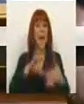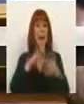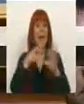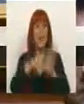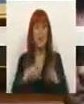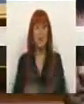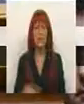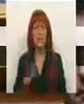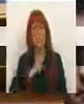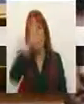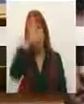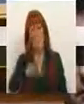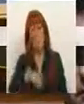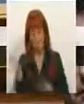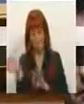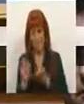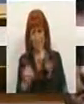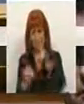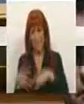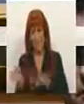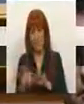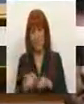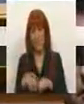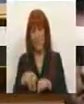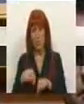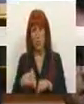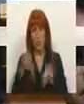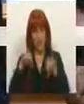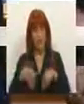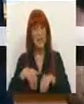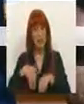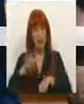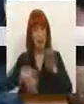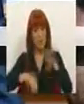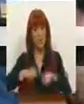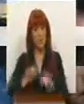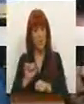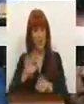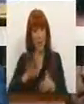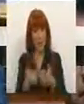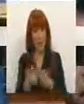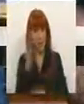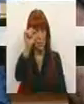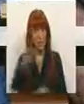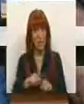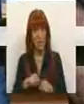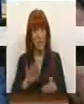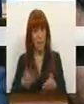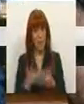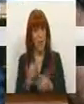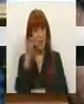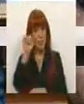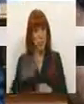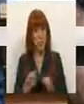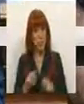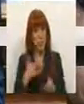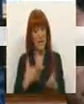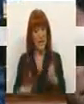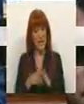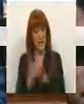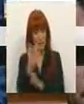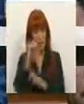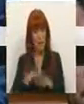Carris. E, Sr. Ministro, prepare-se. Prepare-se que é exatamente isso que vai acontecer com a sua proposta, com o seu